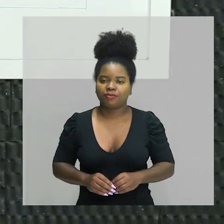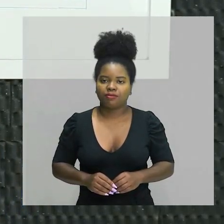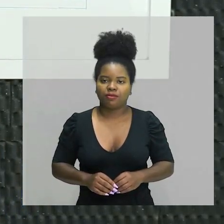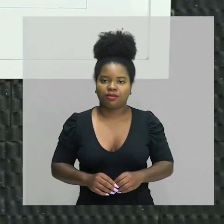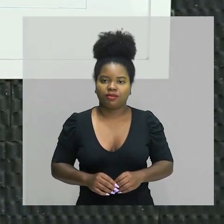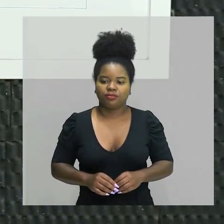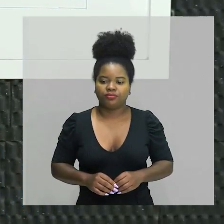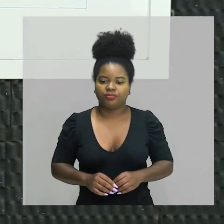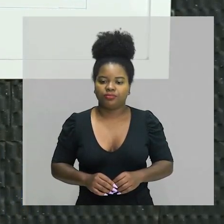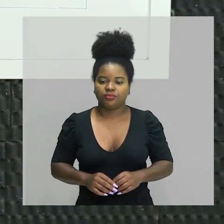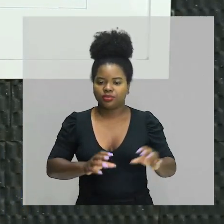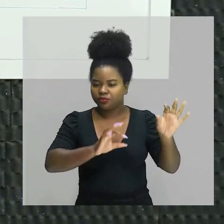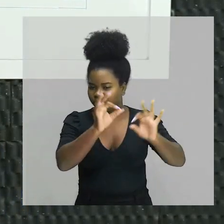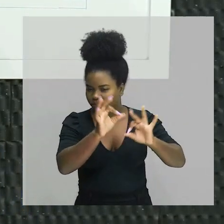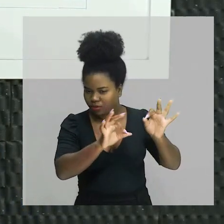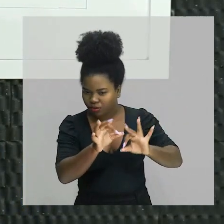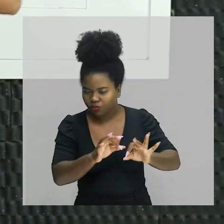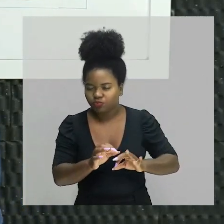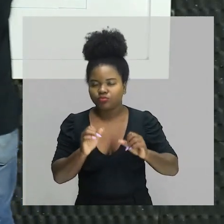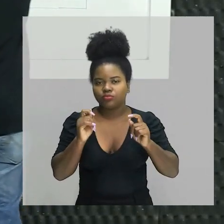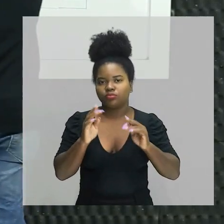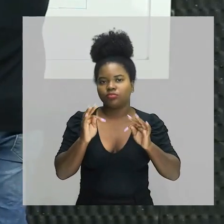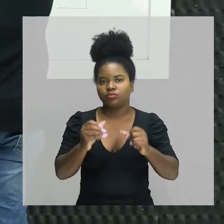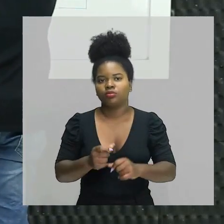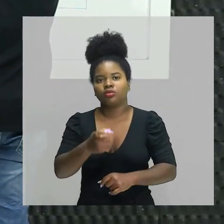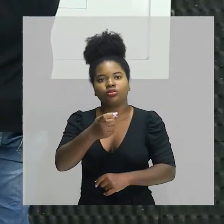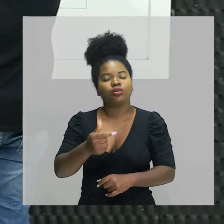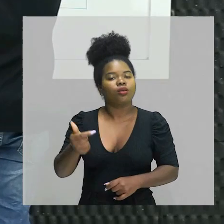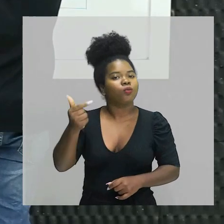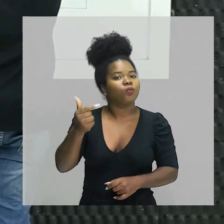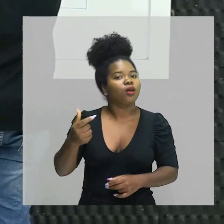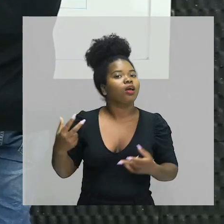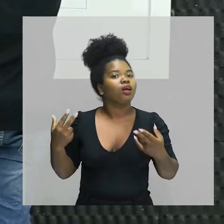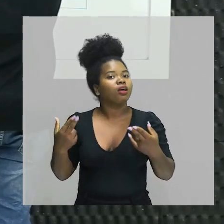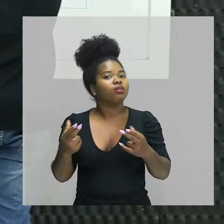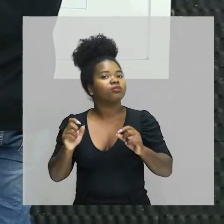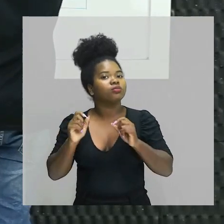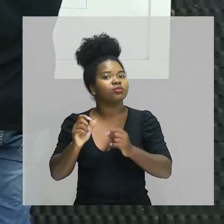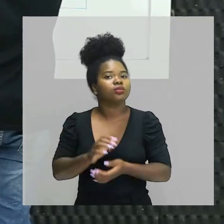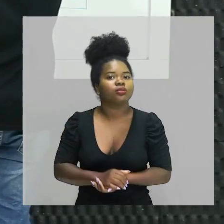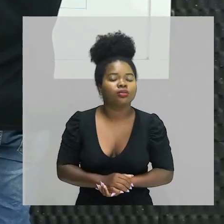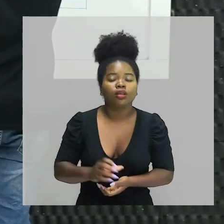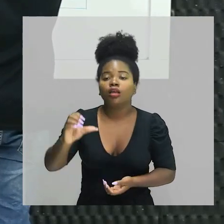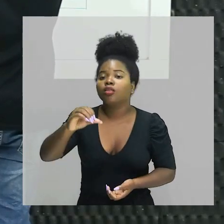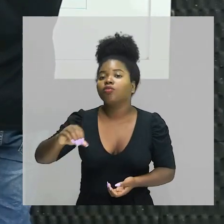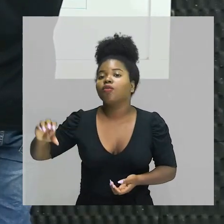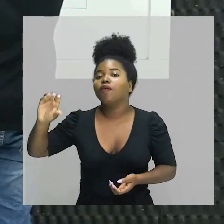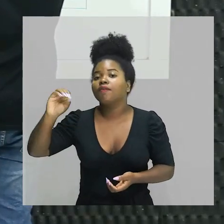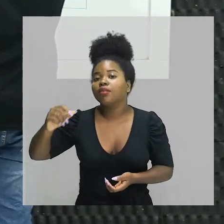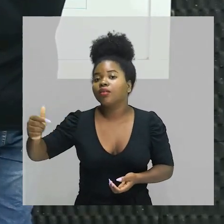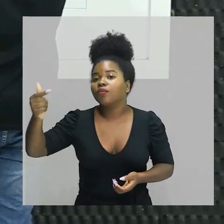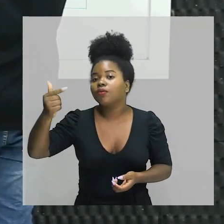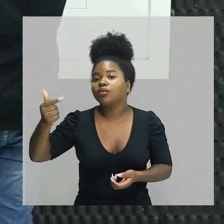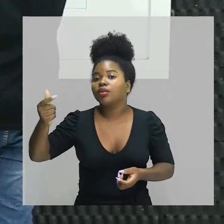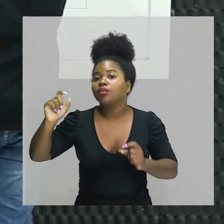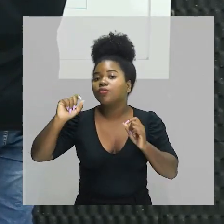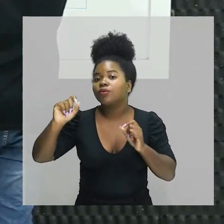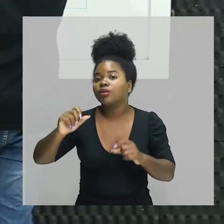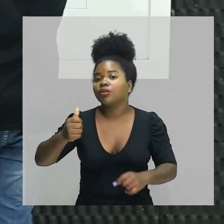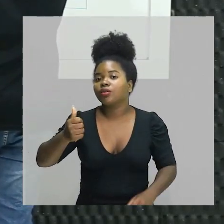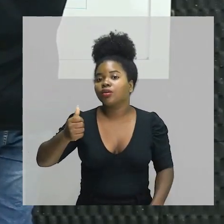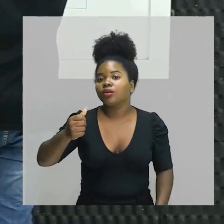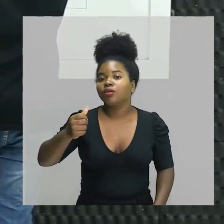Beleza? Então vamos fazer conta. X ao quadrado, 90 ao quadrado dá